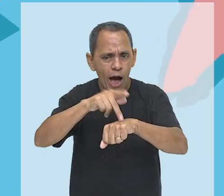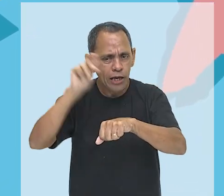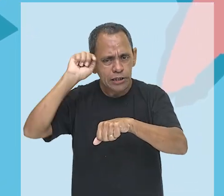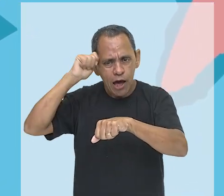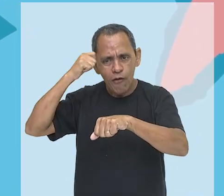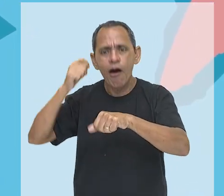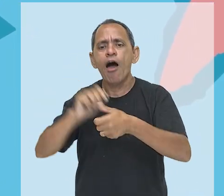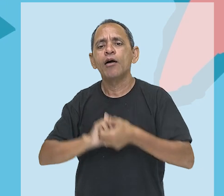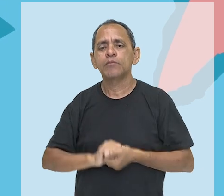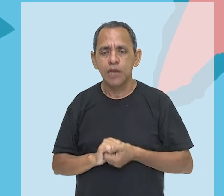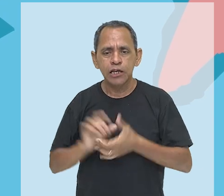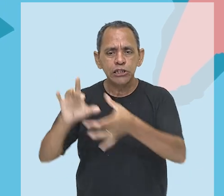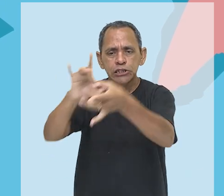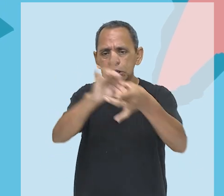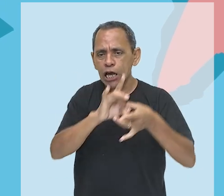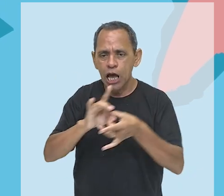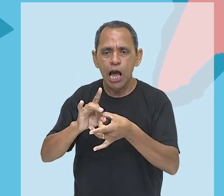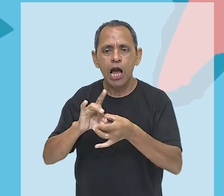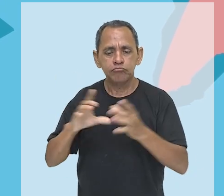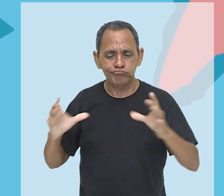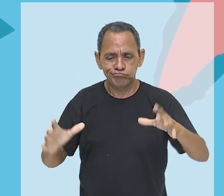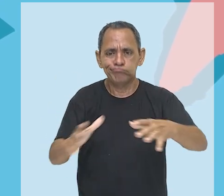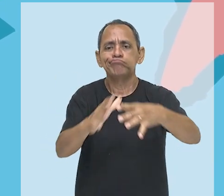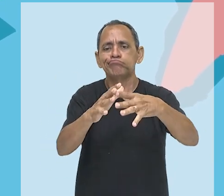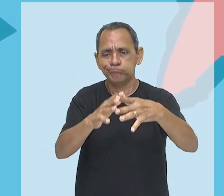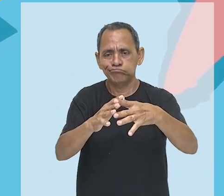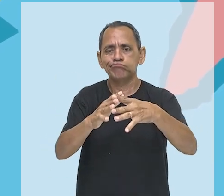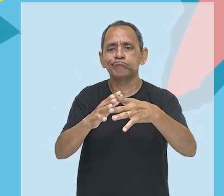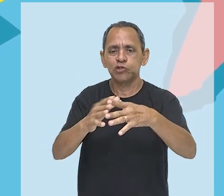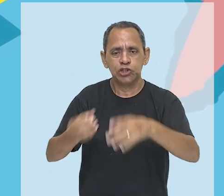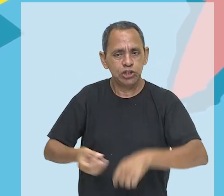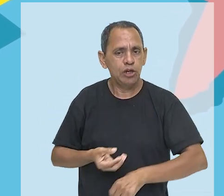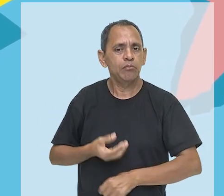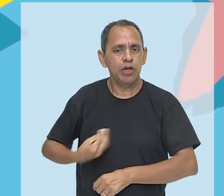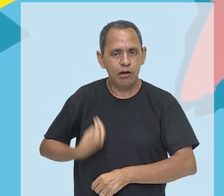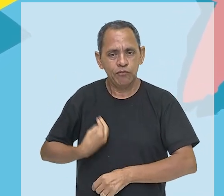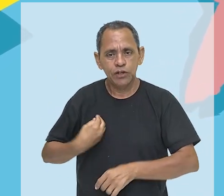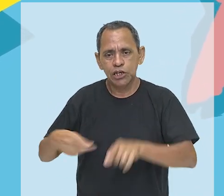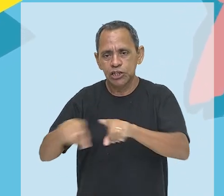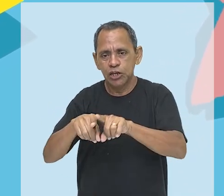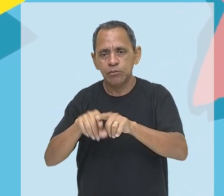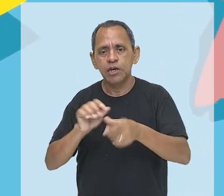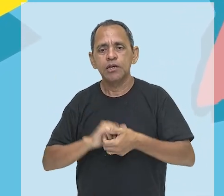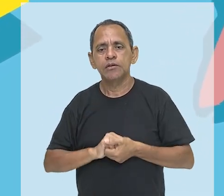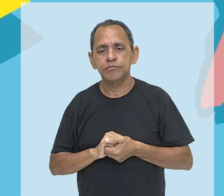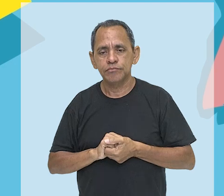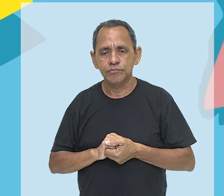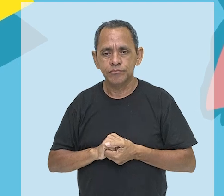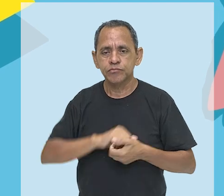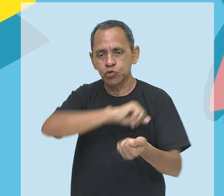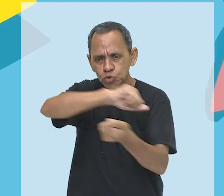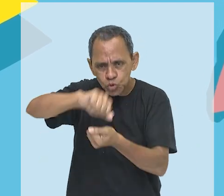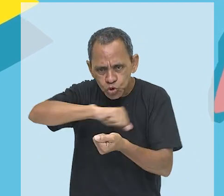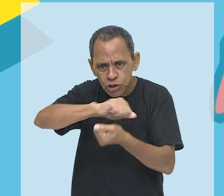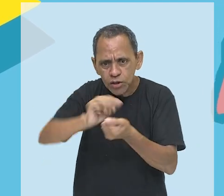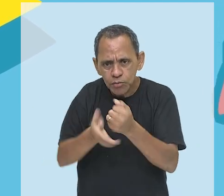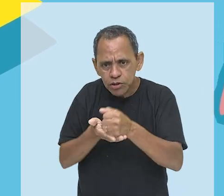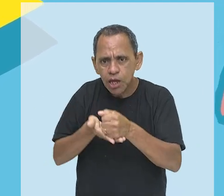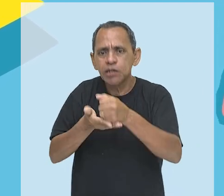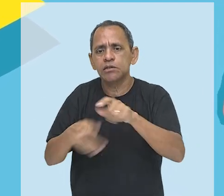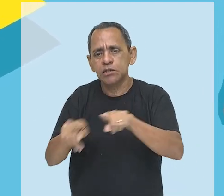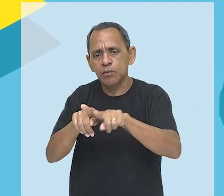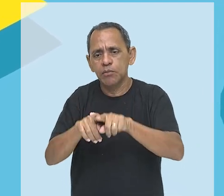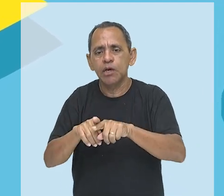à comunidade e à sobrevivência. A agricultura é uma parte significativa da economia e o trabalho muitas